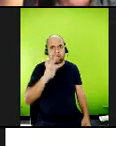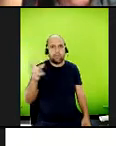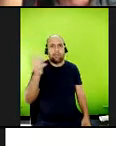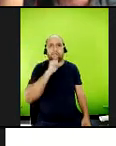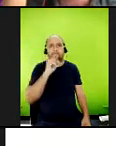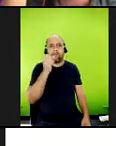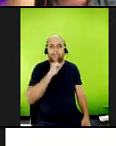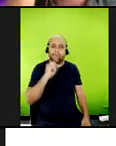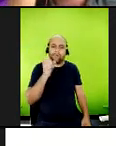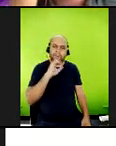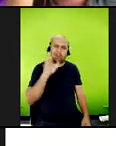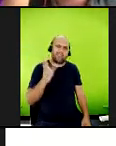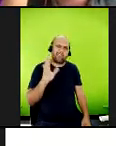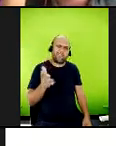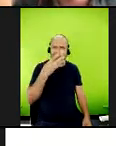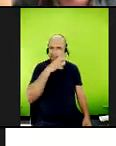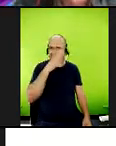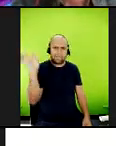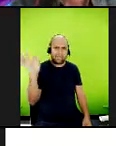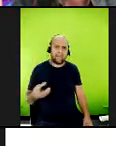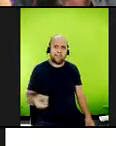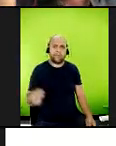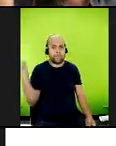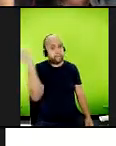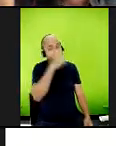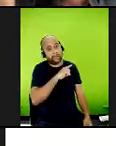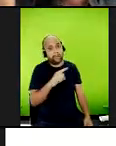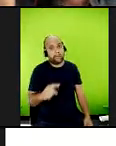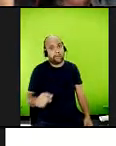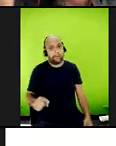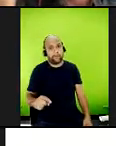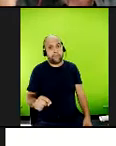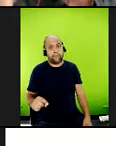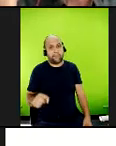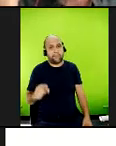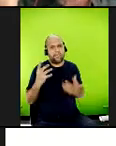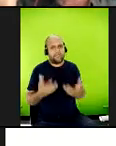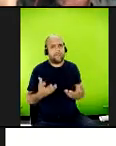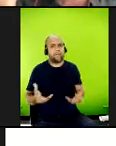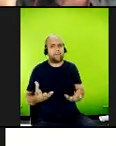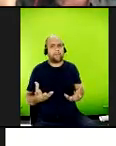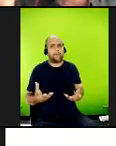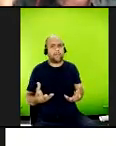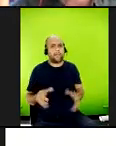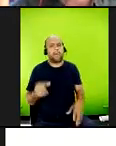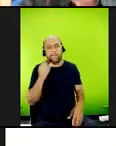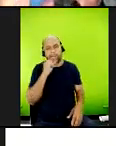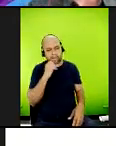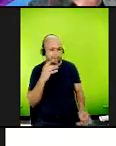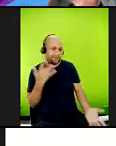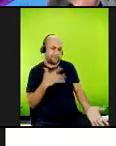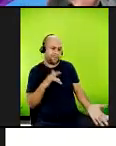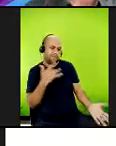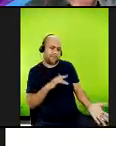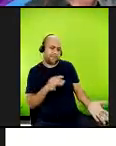pelo amor de Deus ela não consegue entender esse negócio que saco ai porre de gente chata e mais velho fica a gente Coitadinho